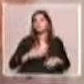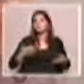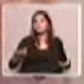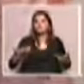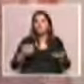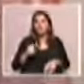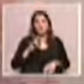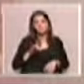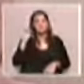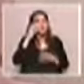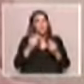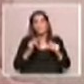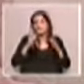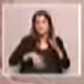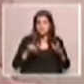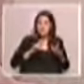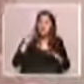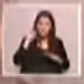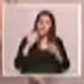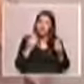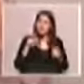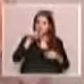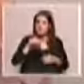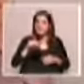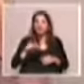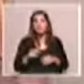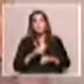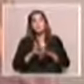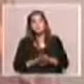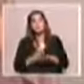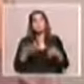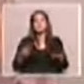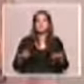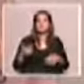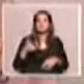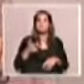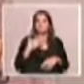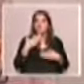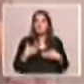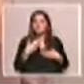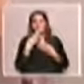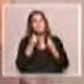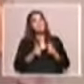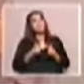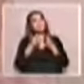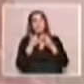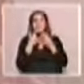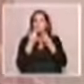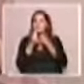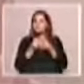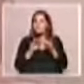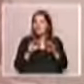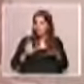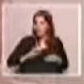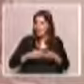não diminuem de qualidade, que são de alta qualidade também, não tem naturalmente ou não nos dá esse prazer na boca como um